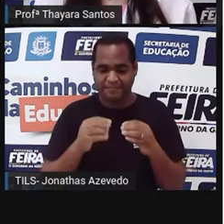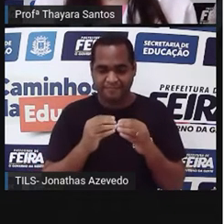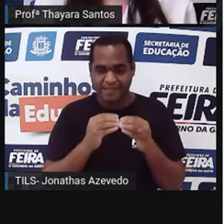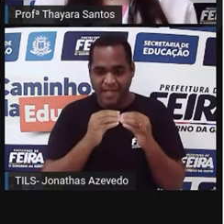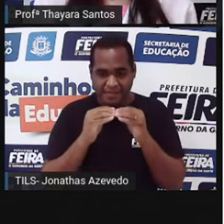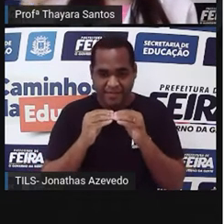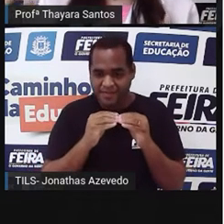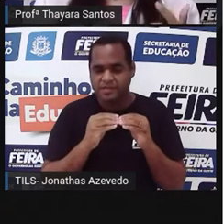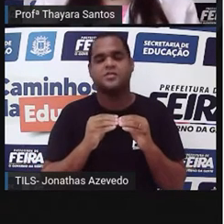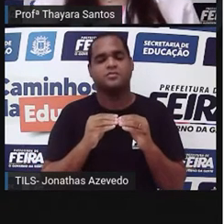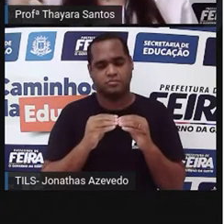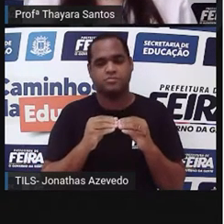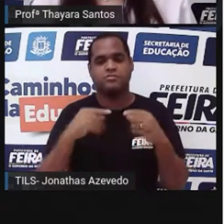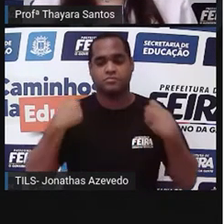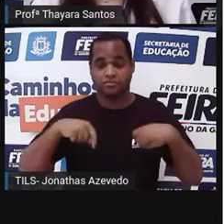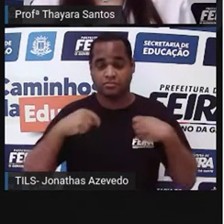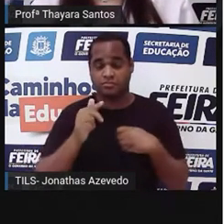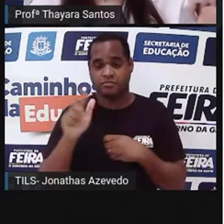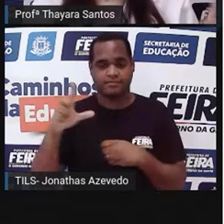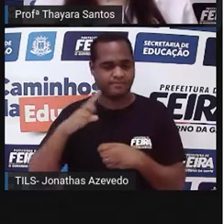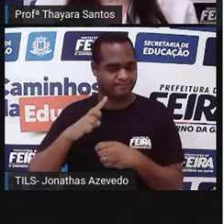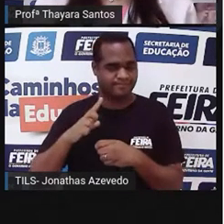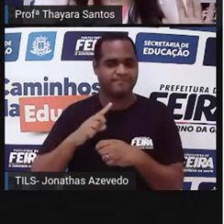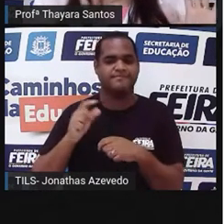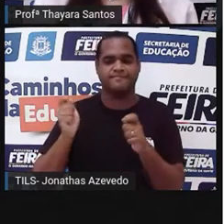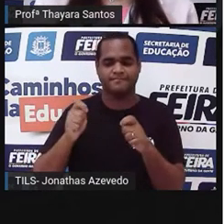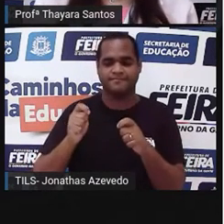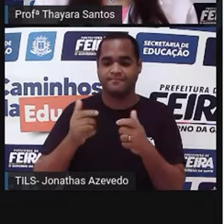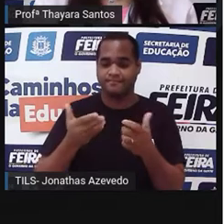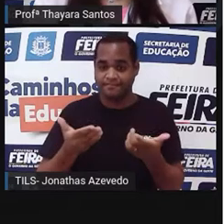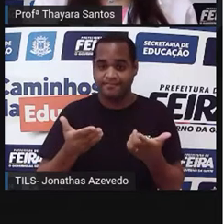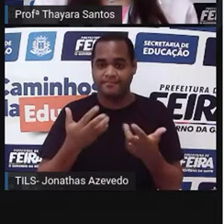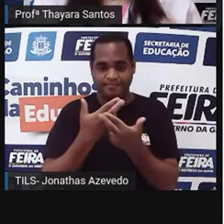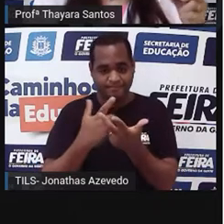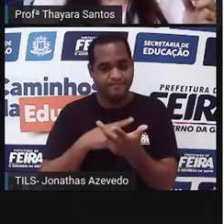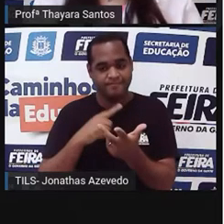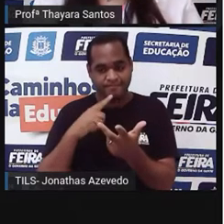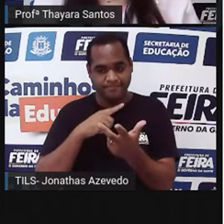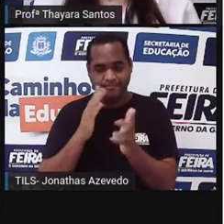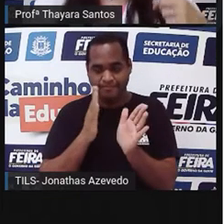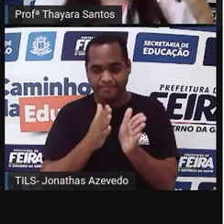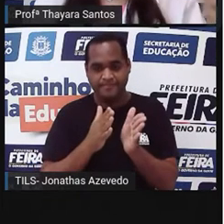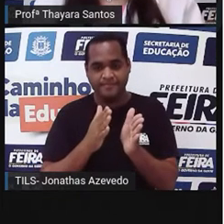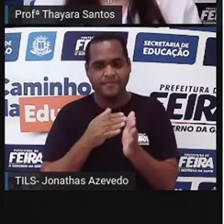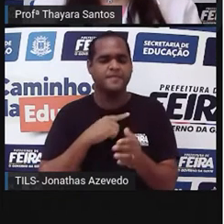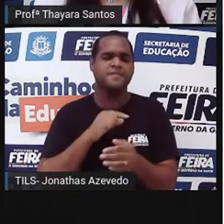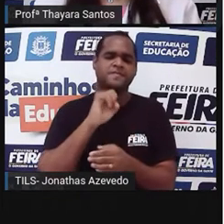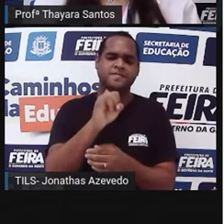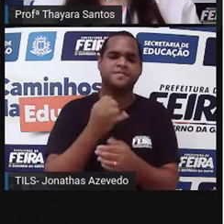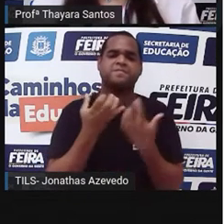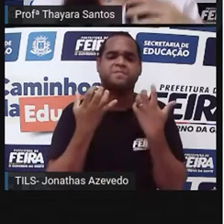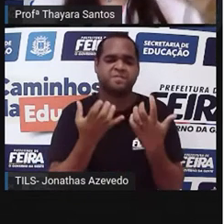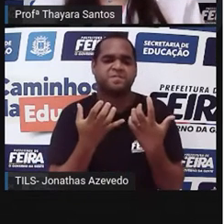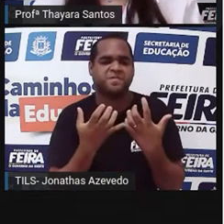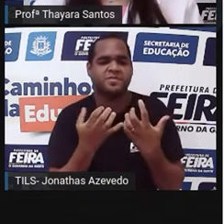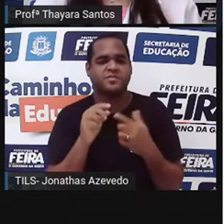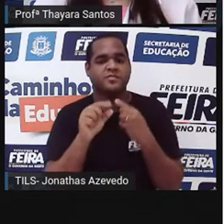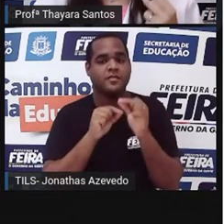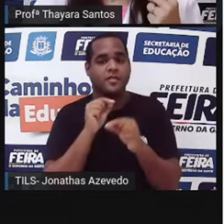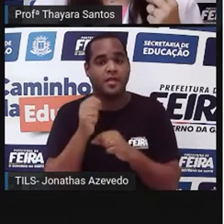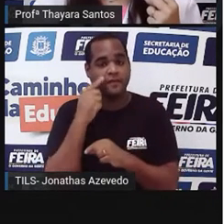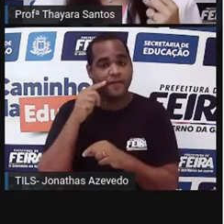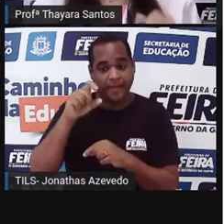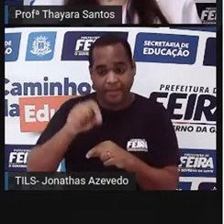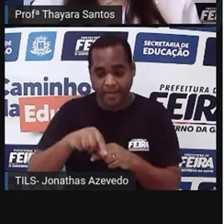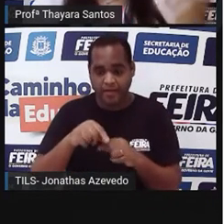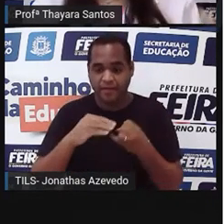lugar, tudo bem, porque ele precisa de um outro nutriente, então tem lá ainda. Mas se eu quiser, acabou essa, fiz a colheita